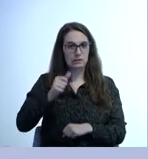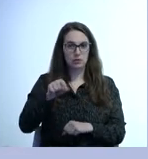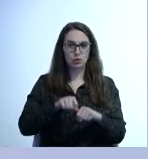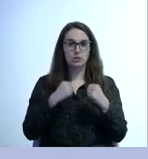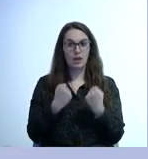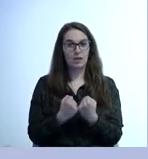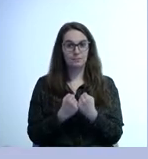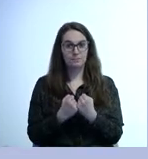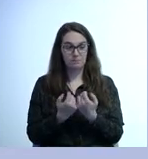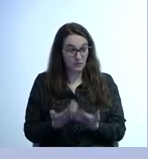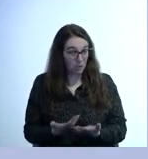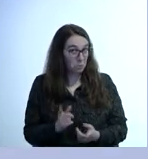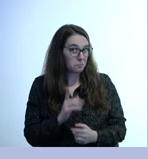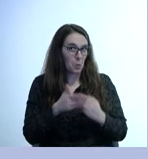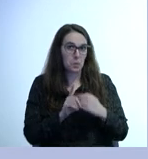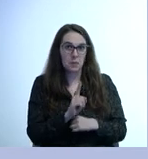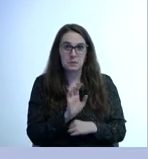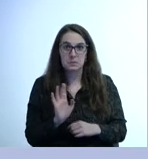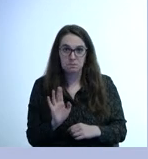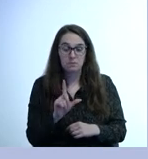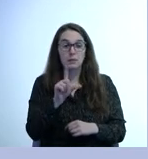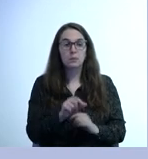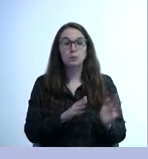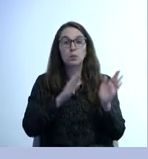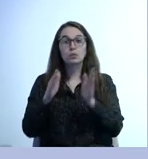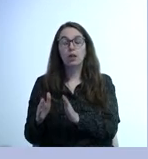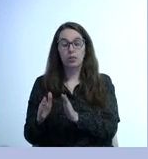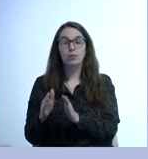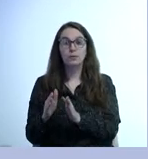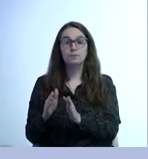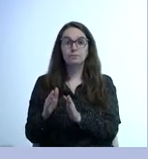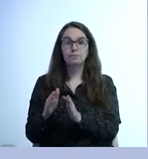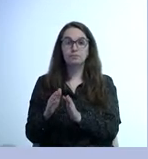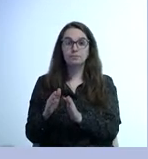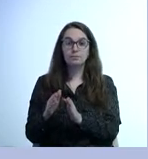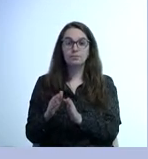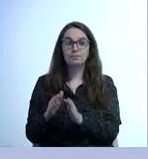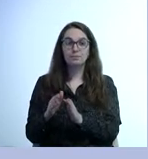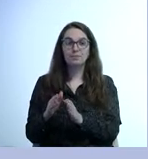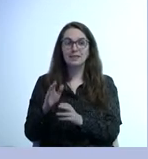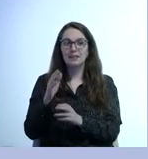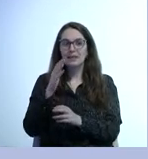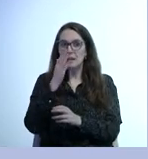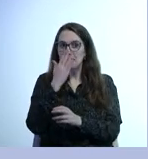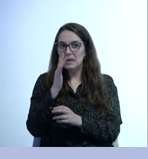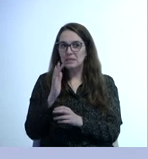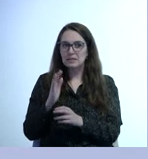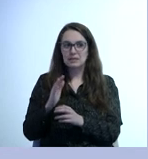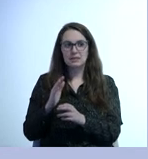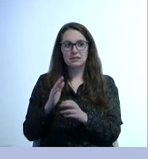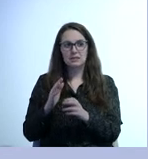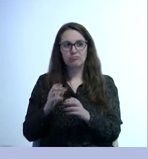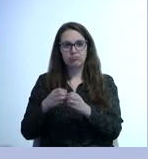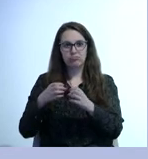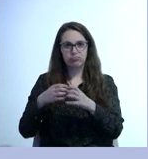O que hoje não acontece. E é extraordinário que surja, e é uma tendência